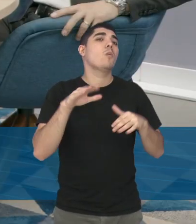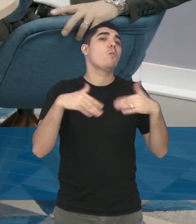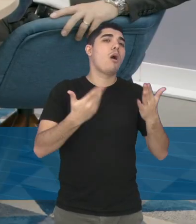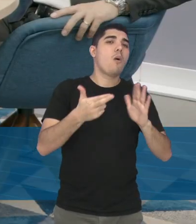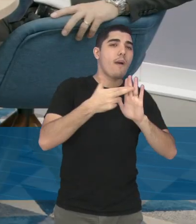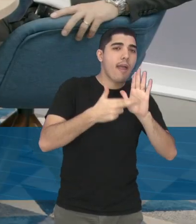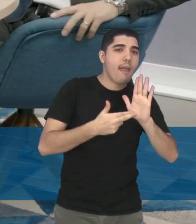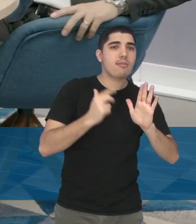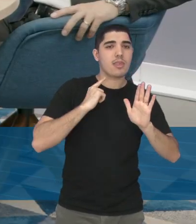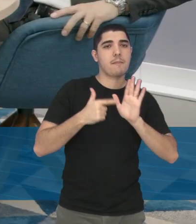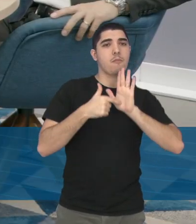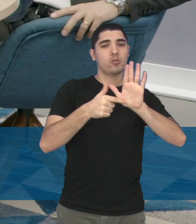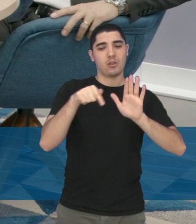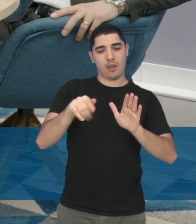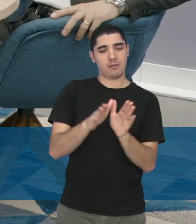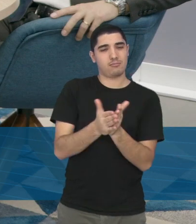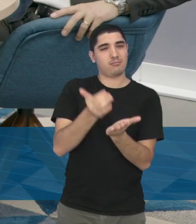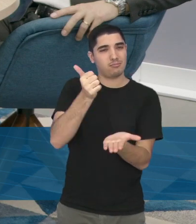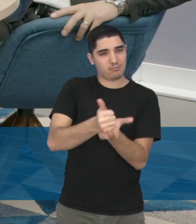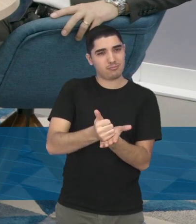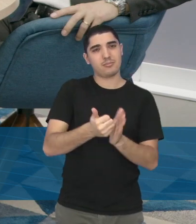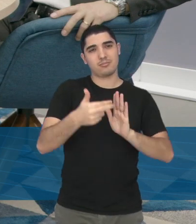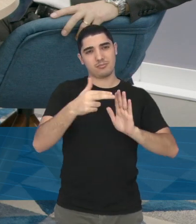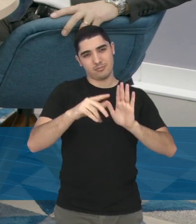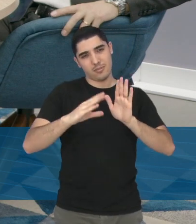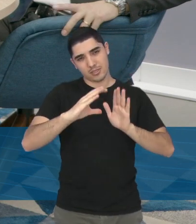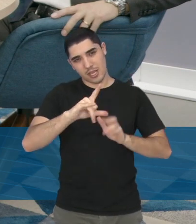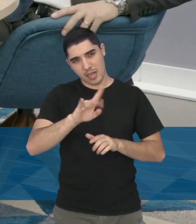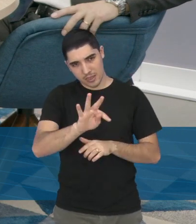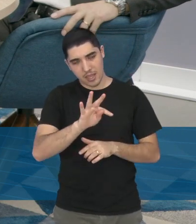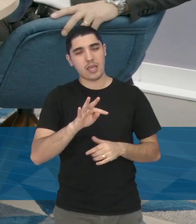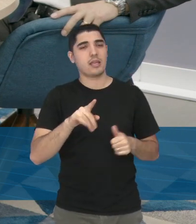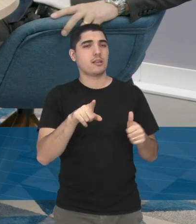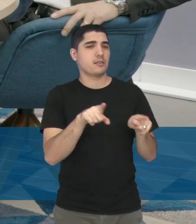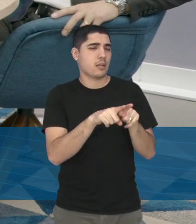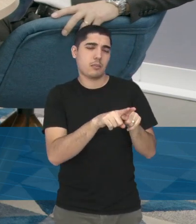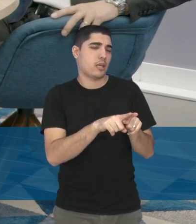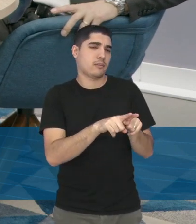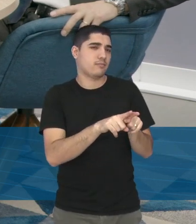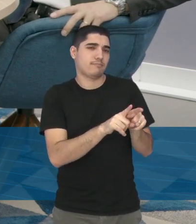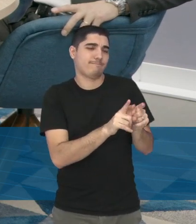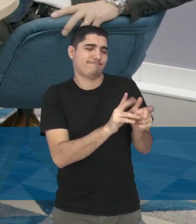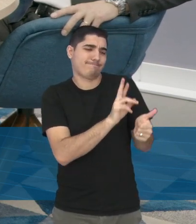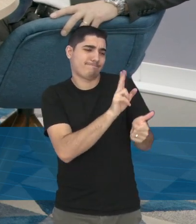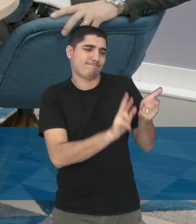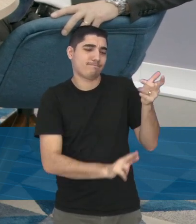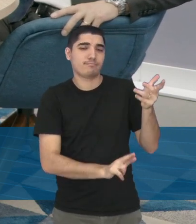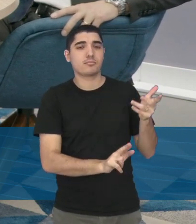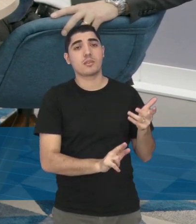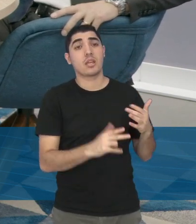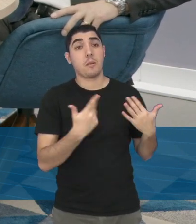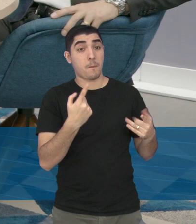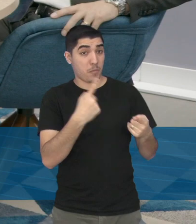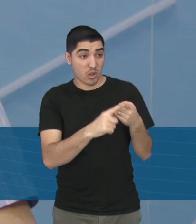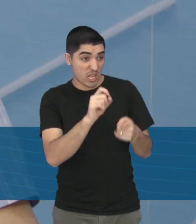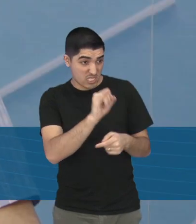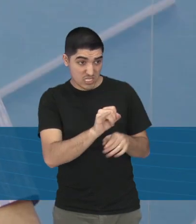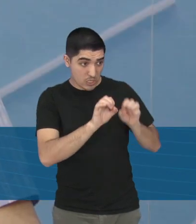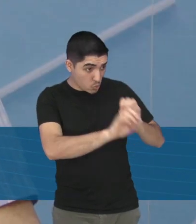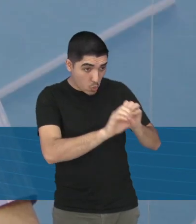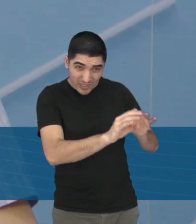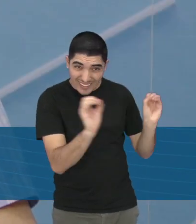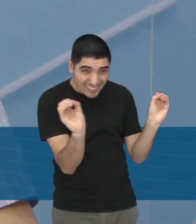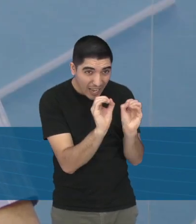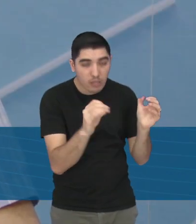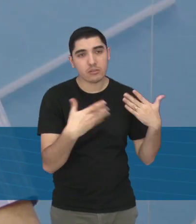e na legislação, como também dessa parte operacional de todos esses processos, né? Por quê? Se não for assim, a